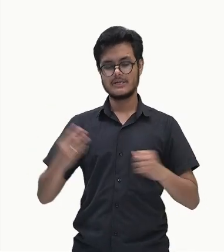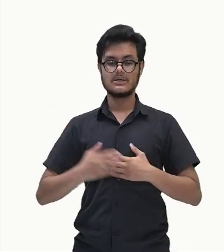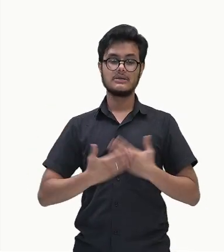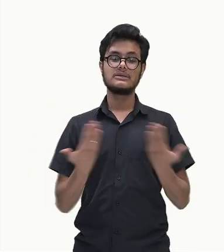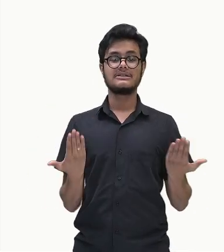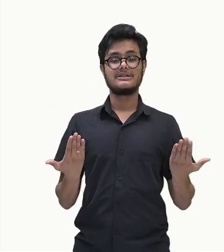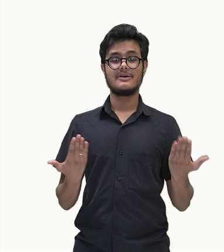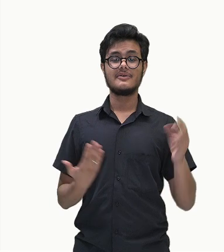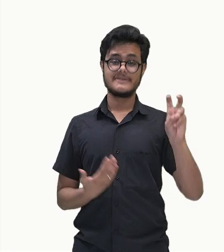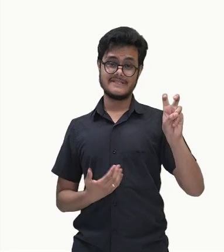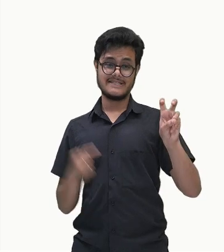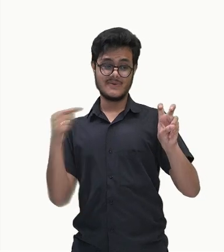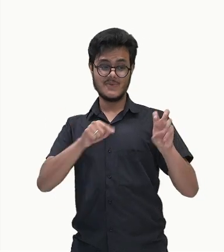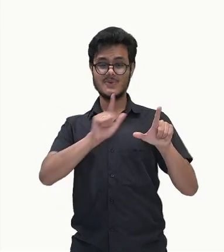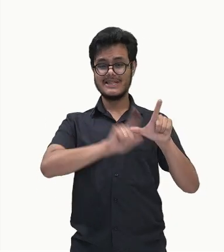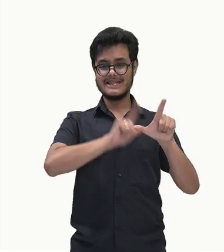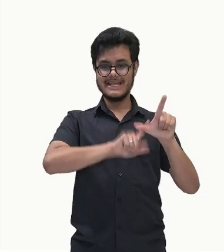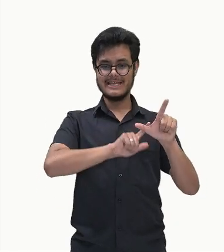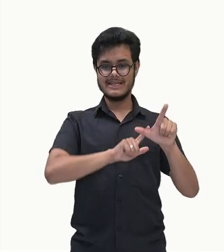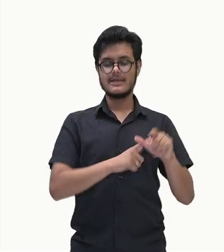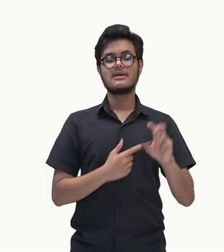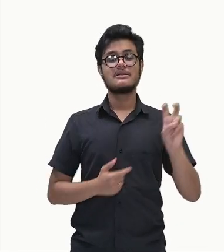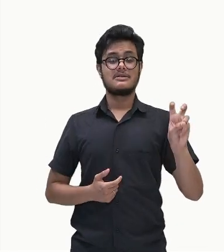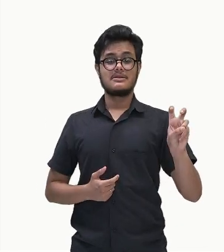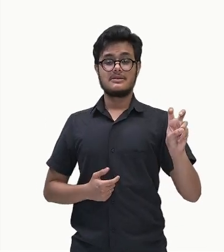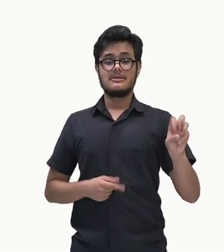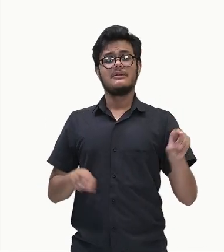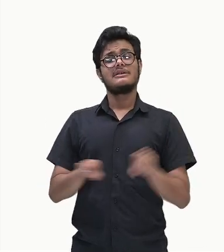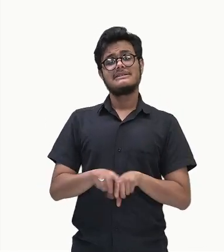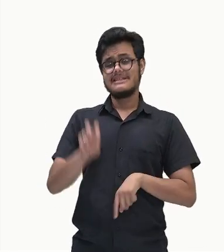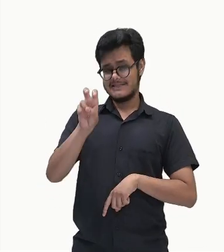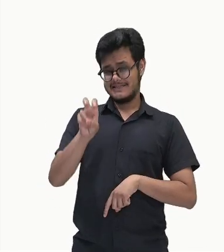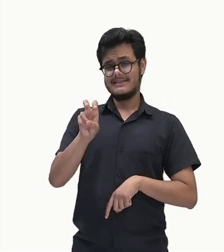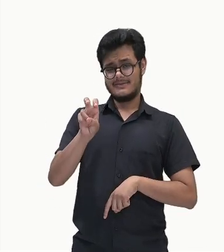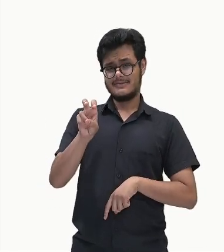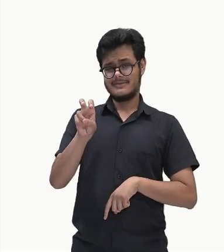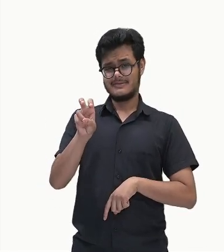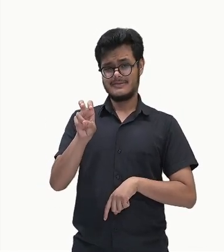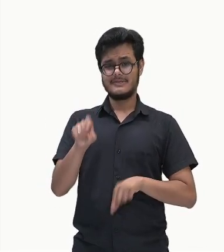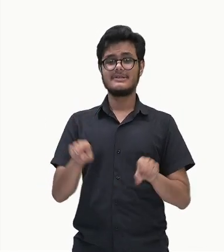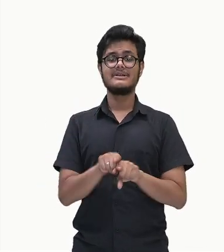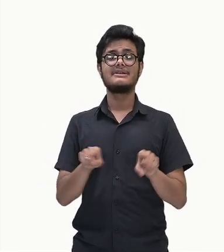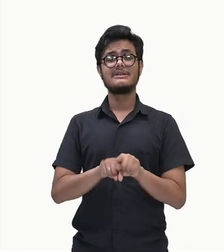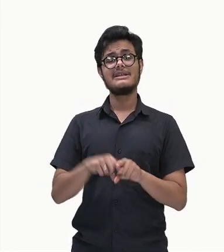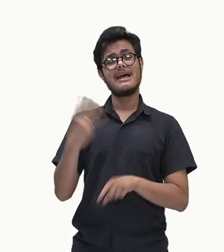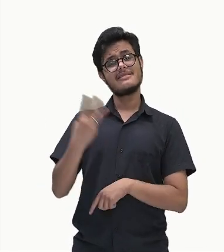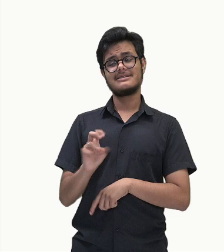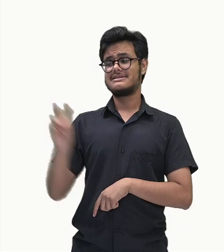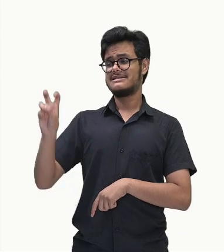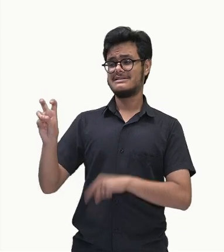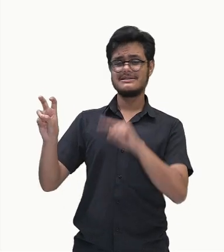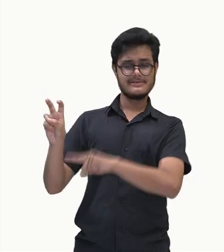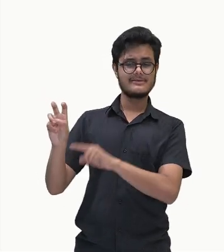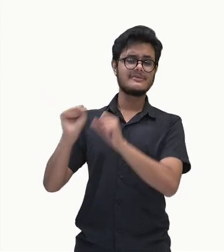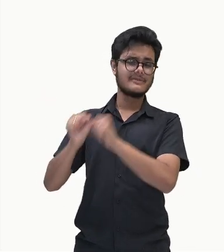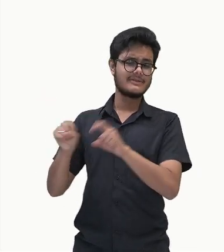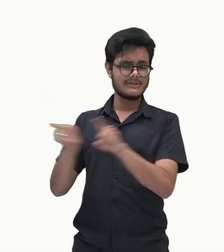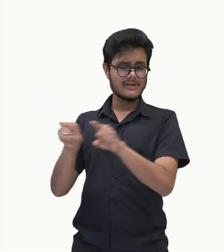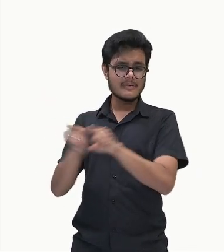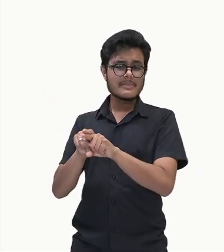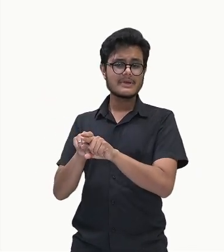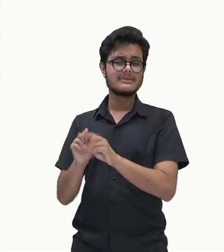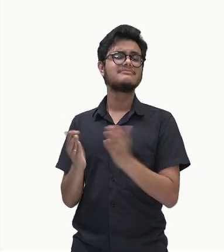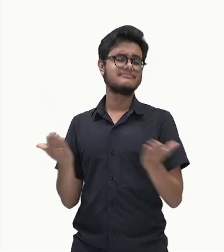opções pra segunda posição a gente também tem cinco opções já que a gente pode repetir o número e